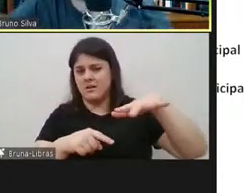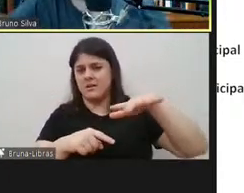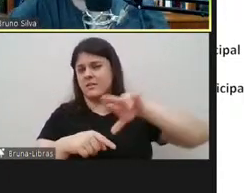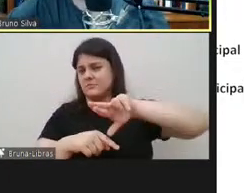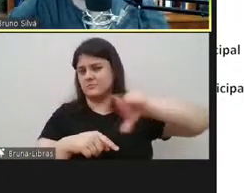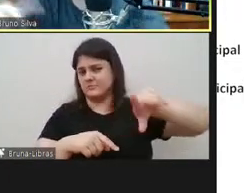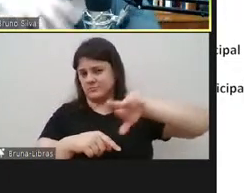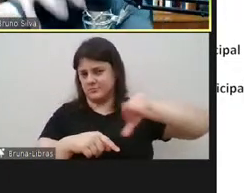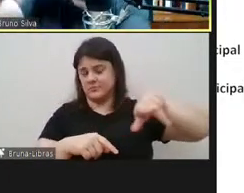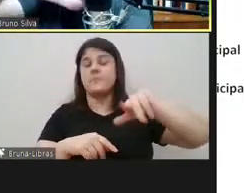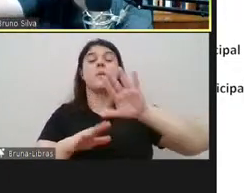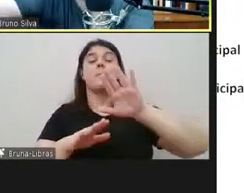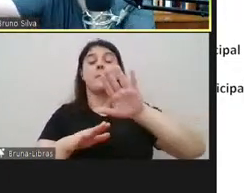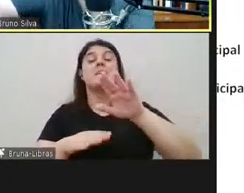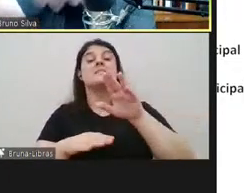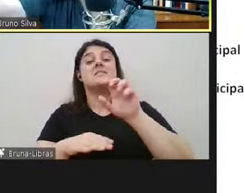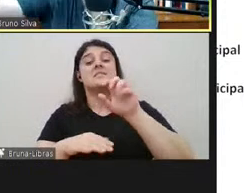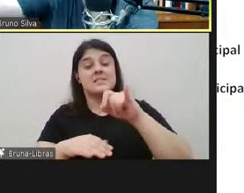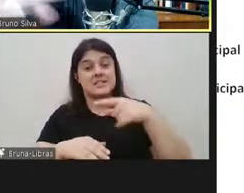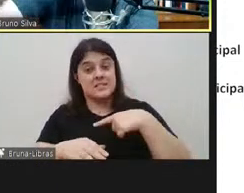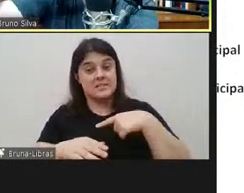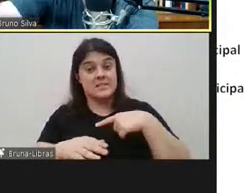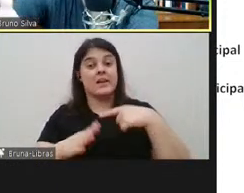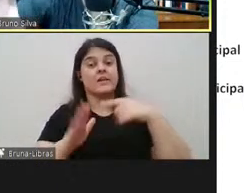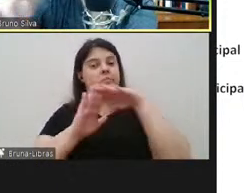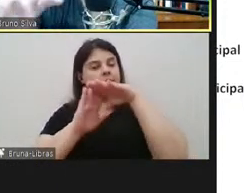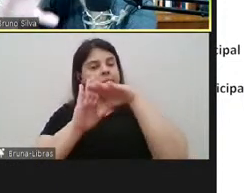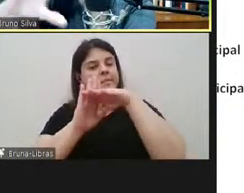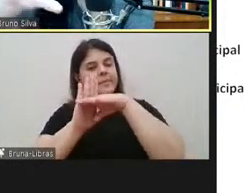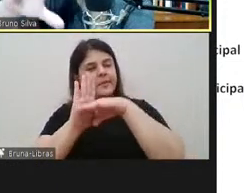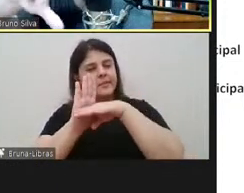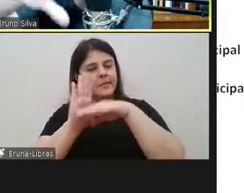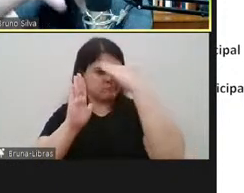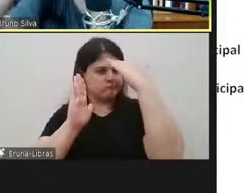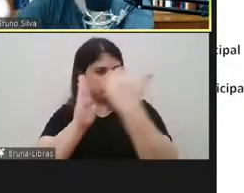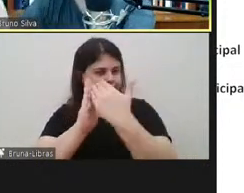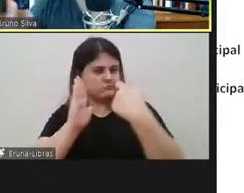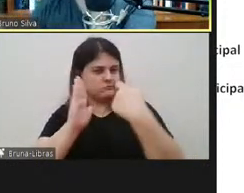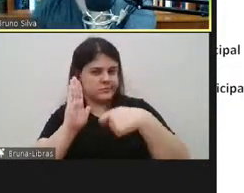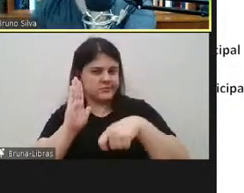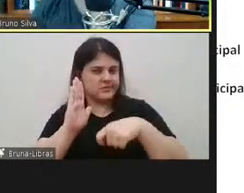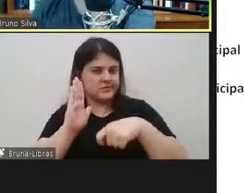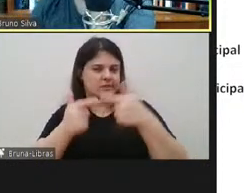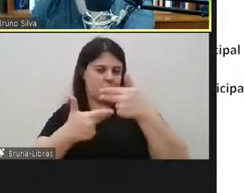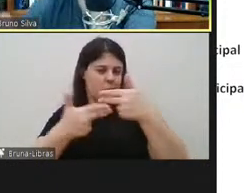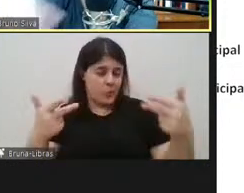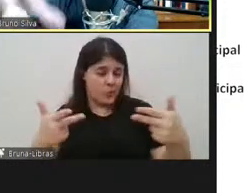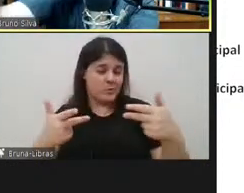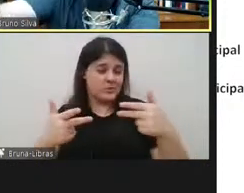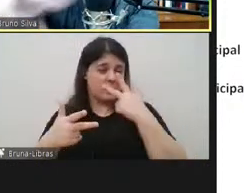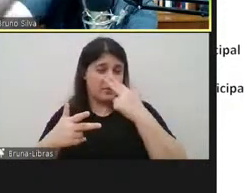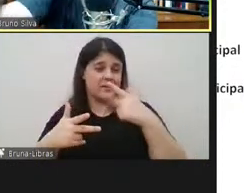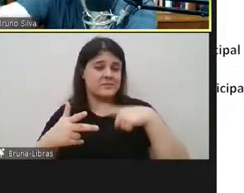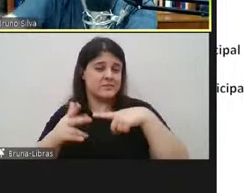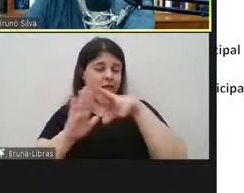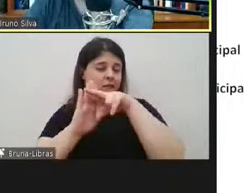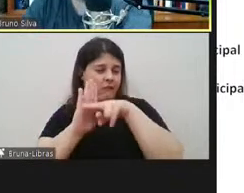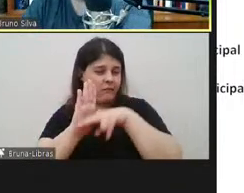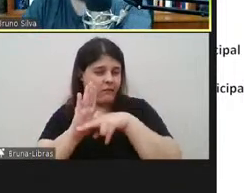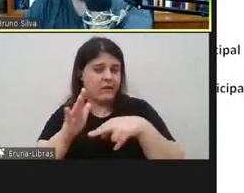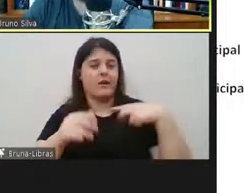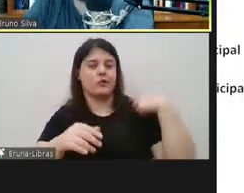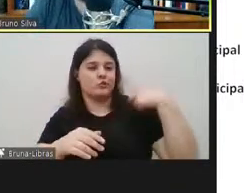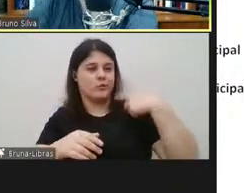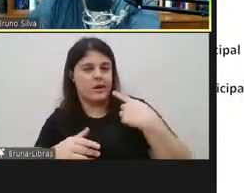não é a minha grande praia mas por mais que tem aqui cumprir os ritos etc o júri de queijo da coisa vamos ver se tiver advogado e